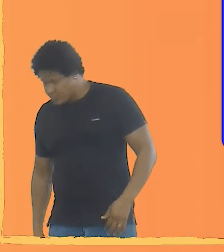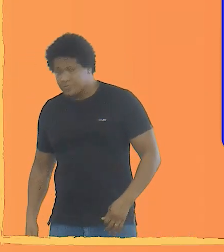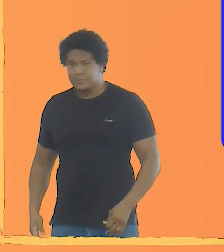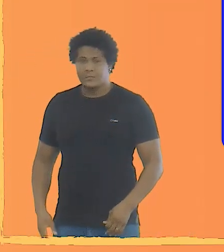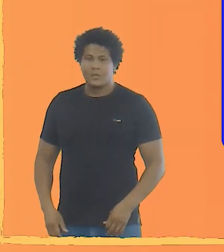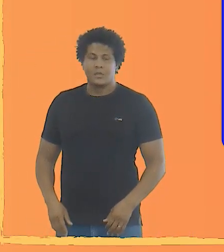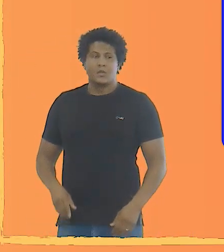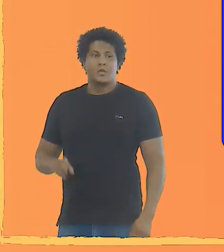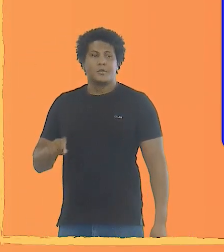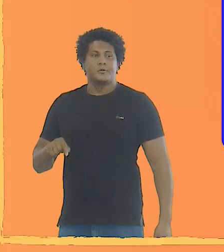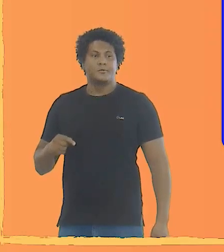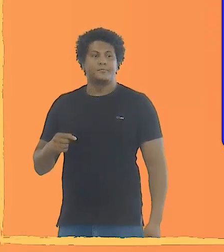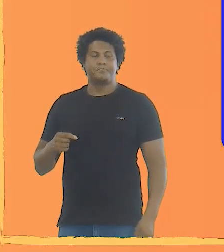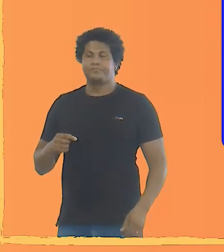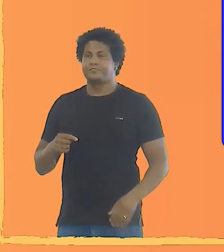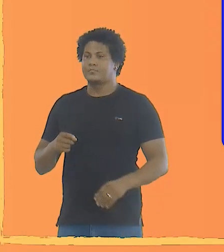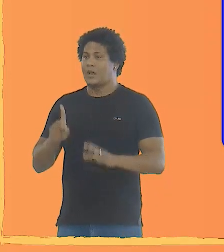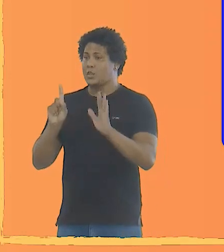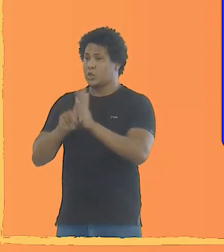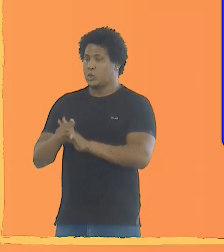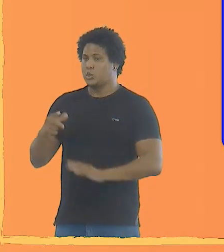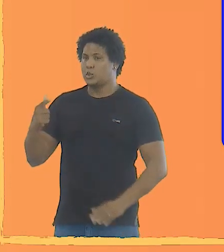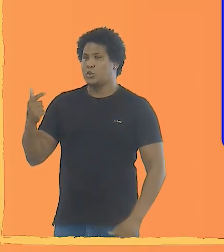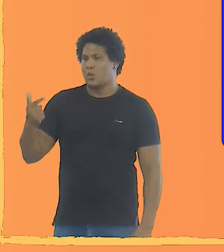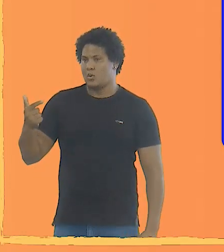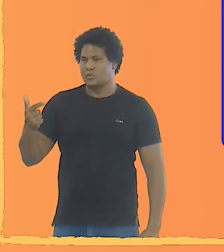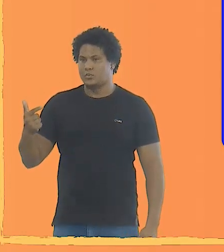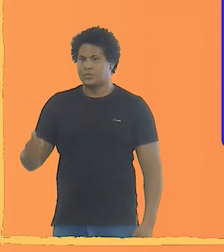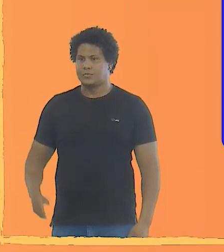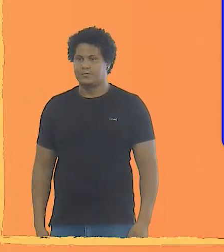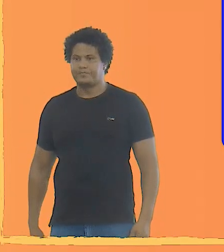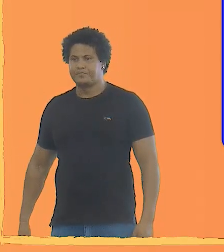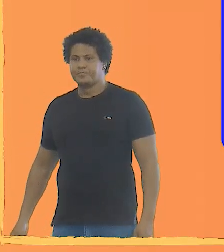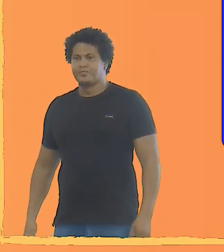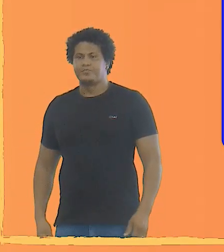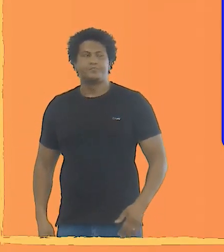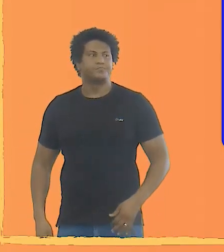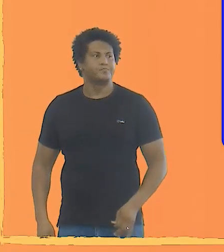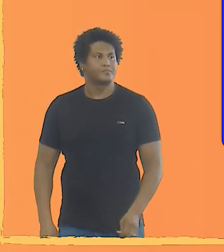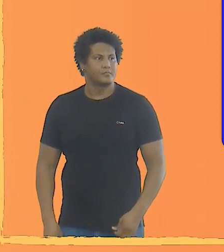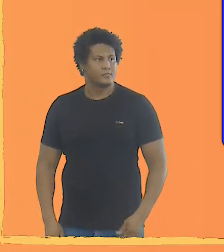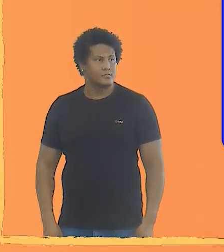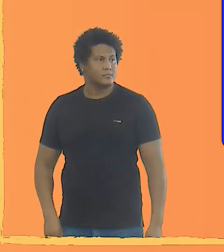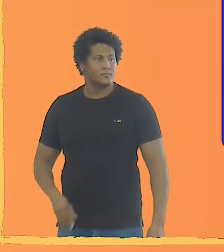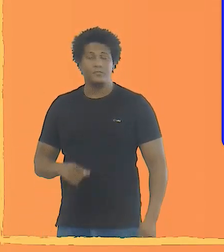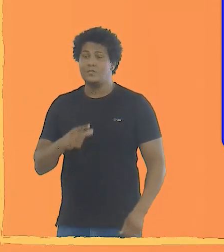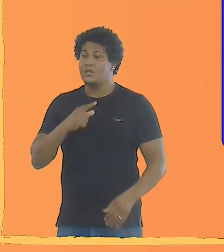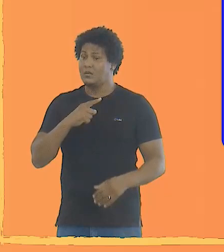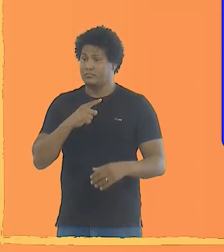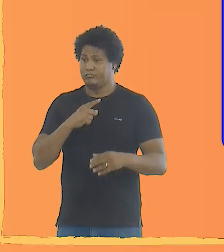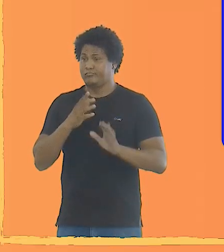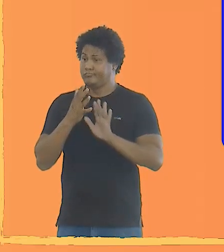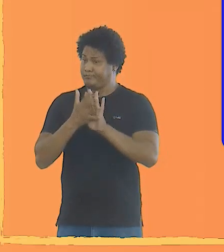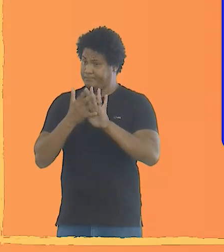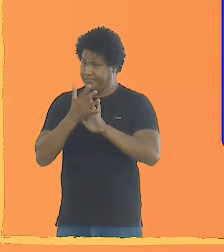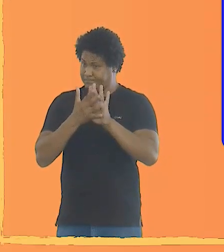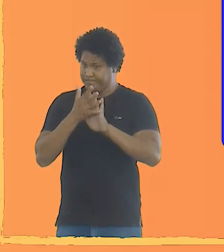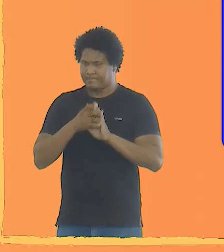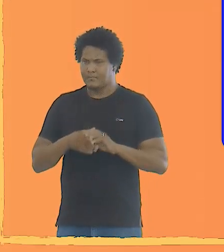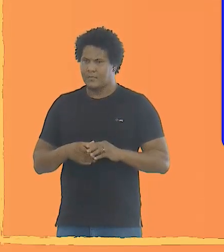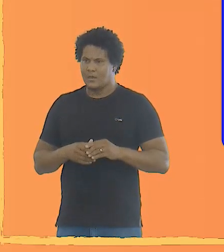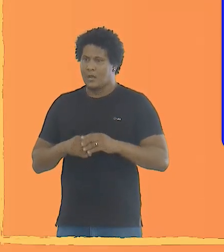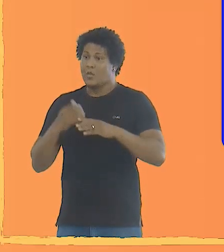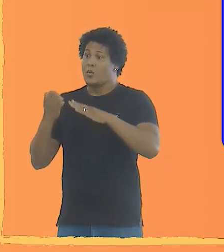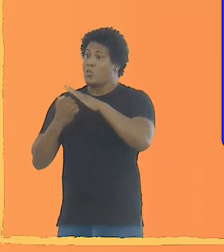prova do Enem, que diz para a gente o seguinte, ó. Uma empresa construirá sua página na internet e